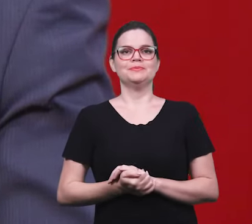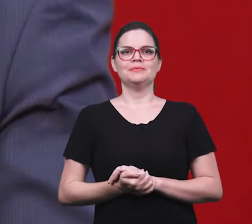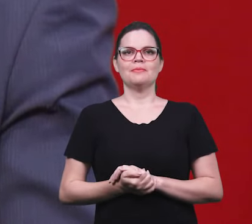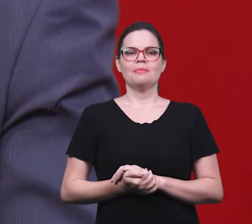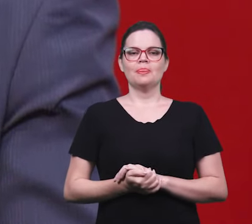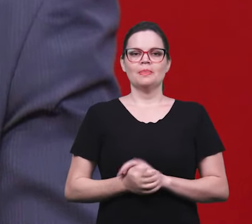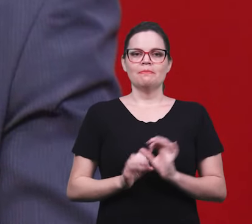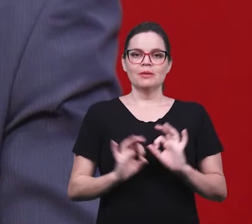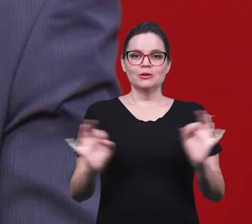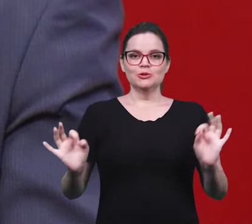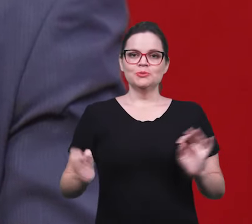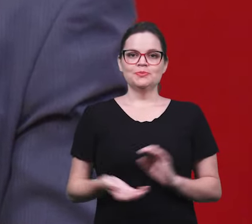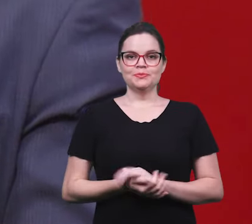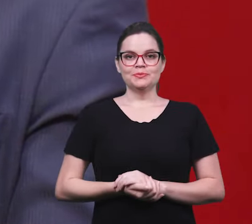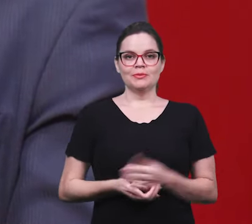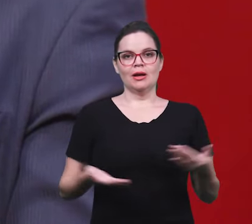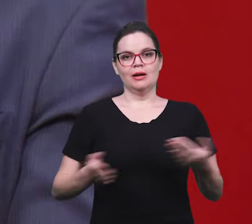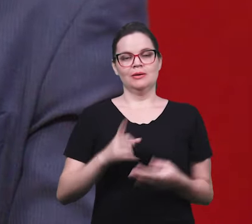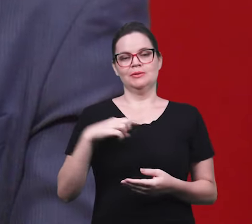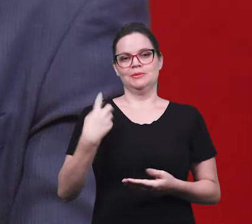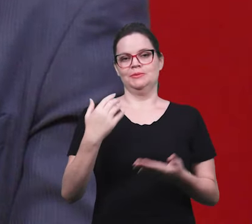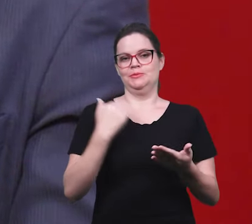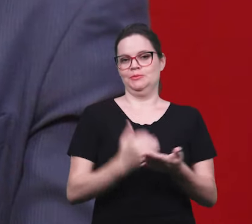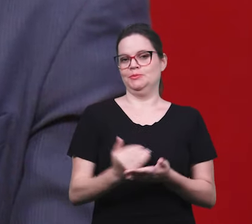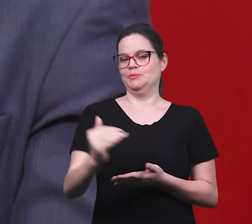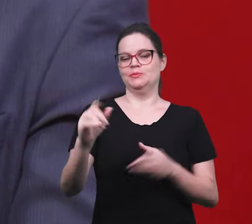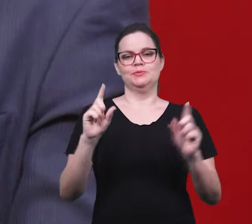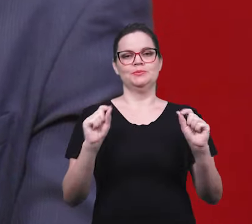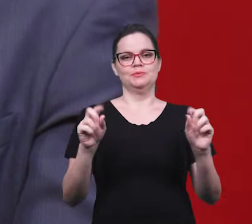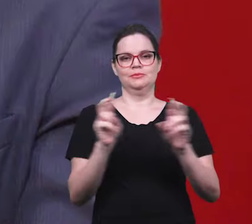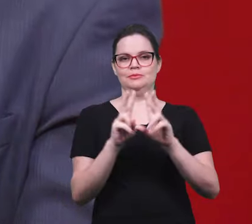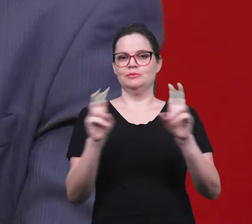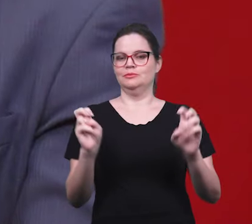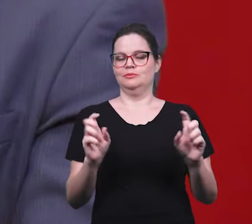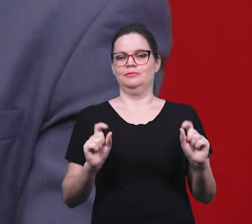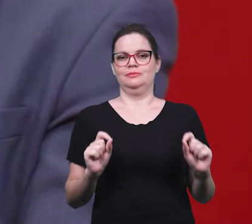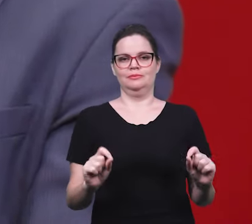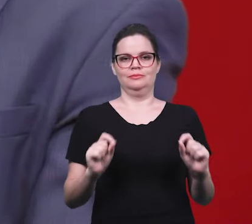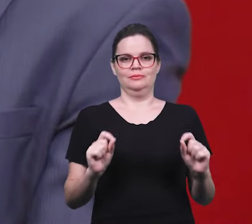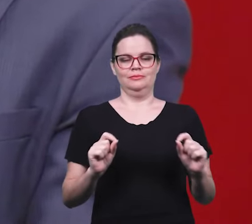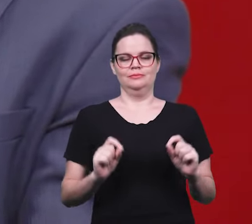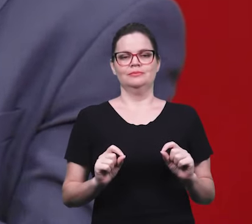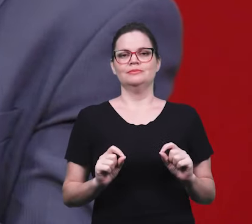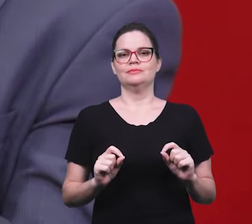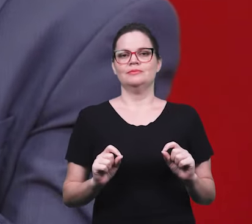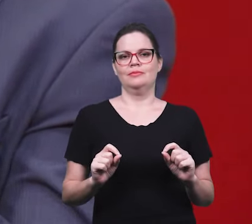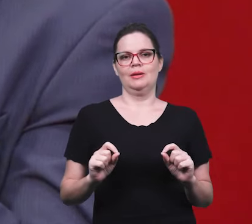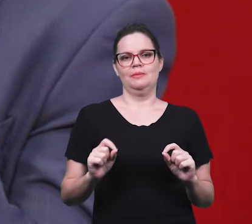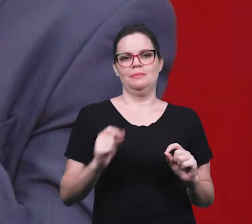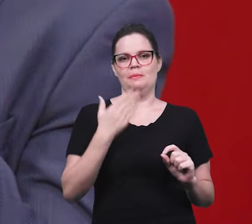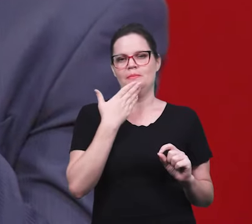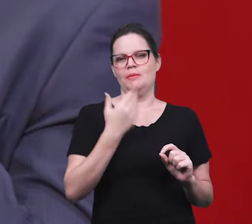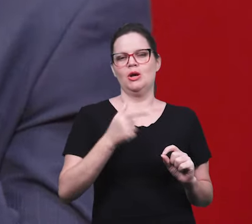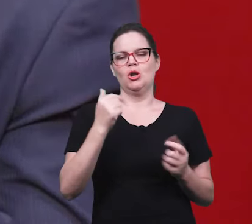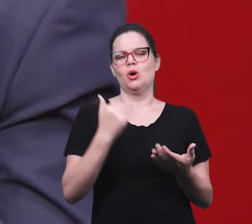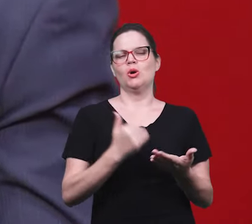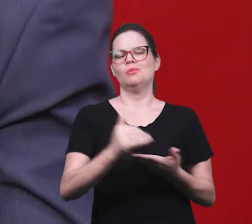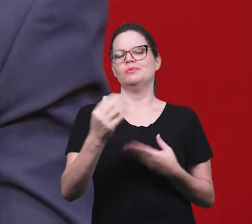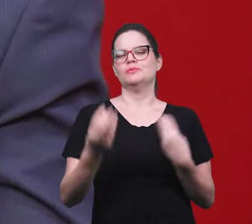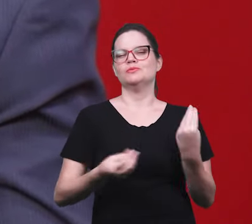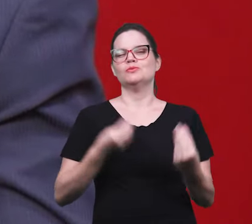bem, a gente vai começar então a tratar a respeito desse assunto. Eu acho que nada melhor do que